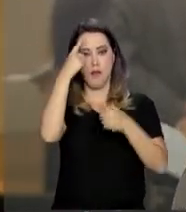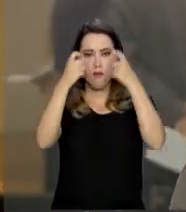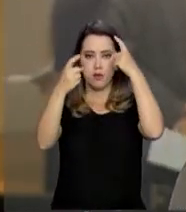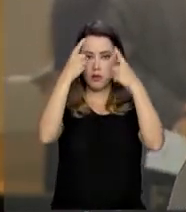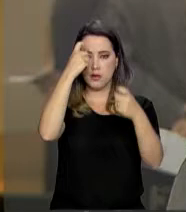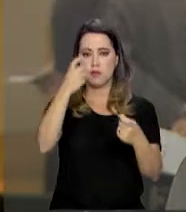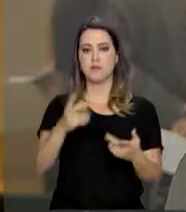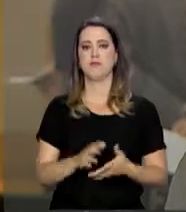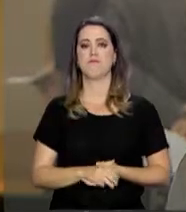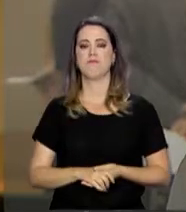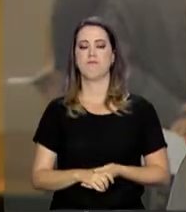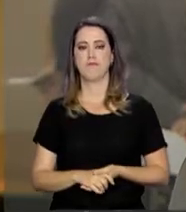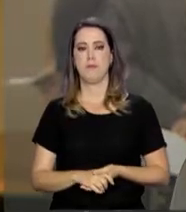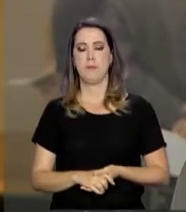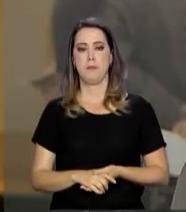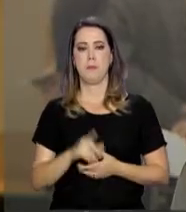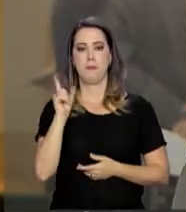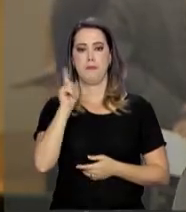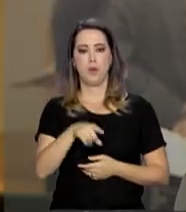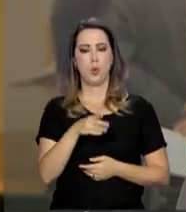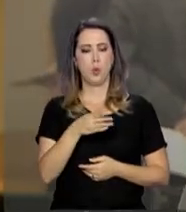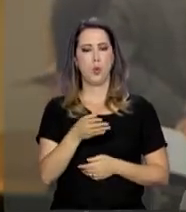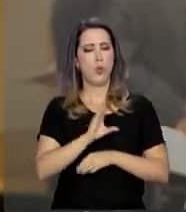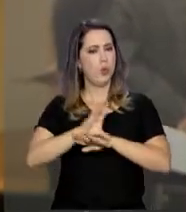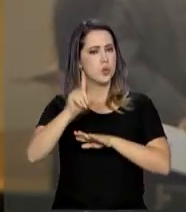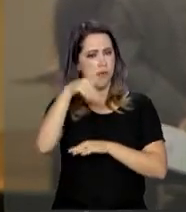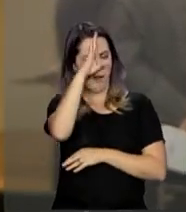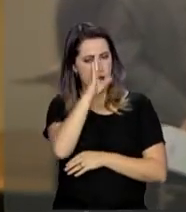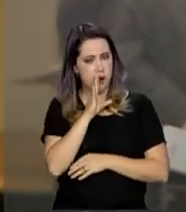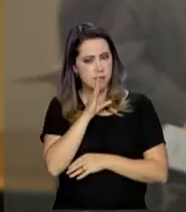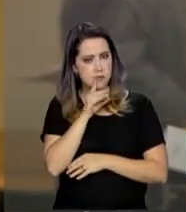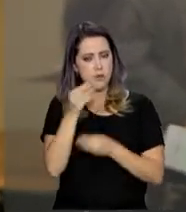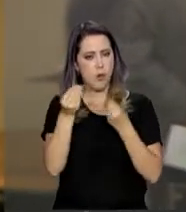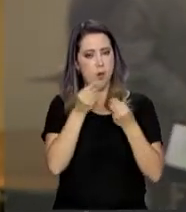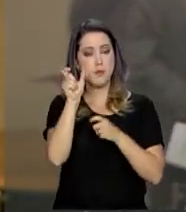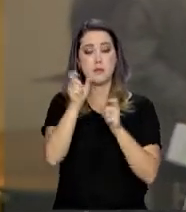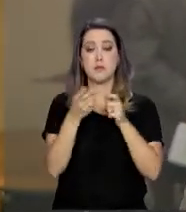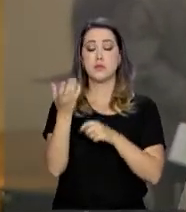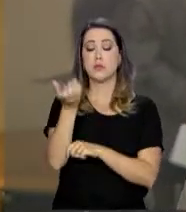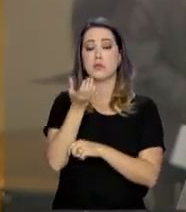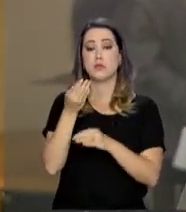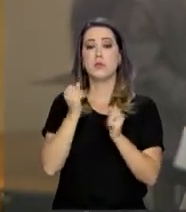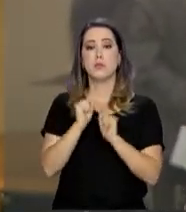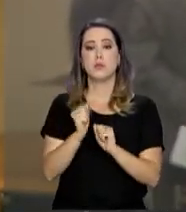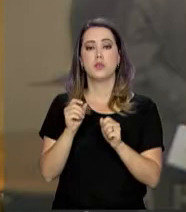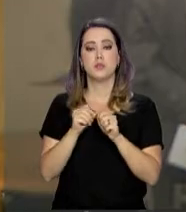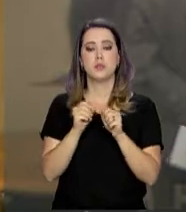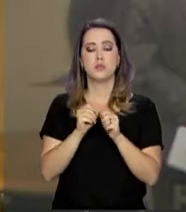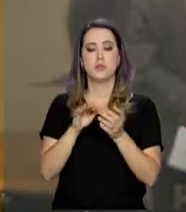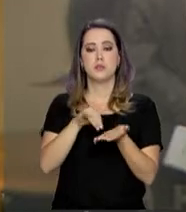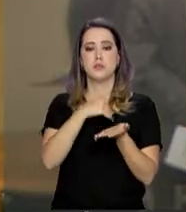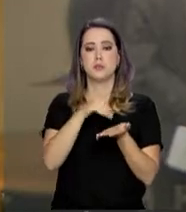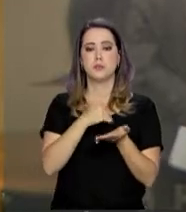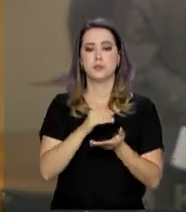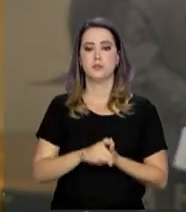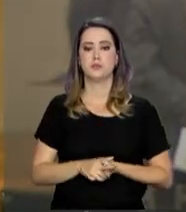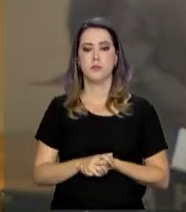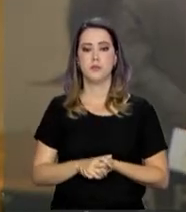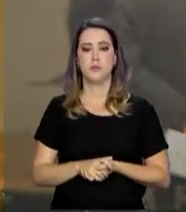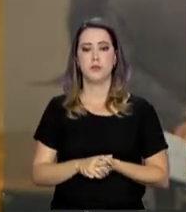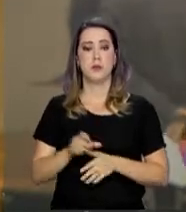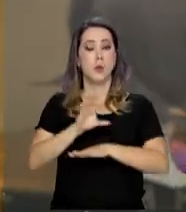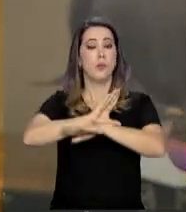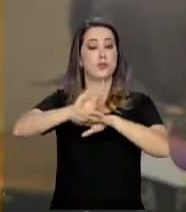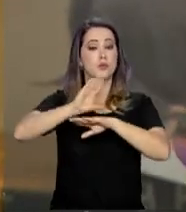de direitos humanos esses cursos são de graça nem secretário como as pessoas interessadas fazem para se inscrever os